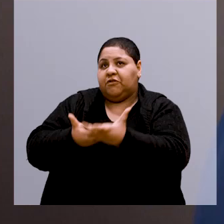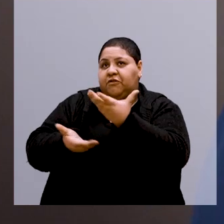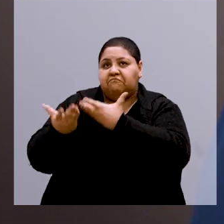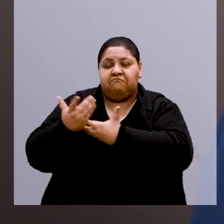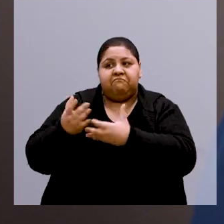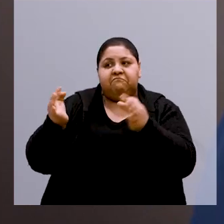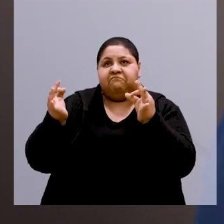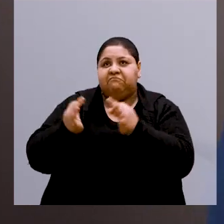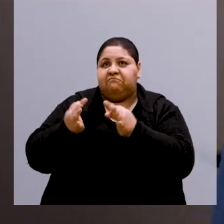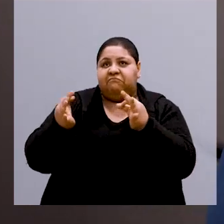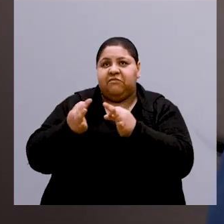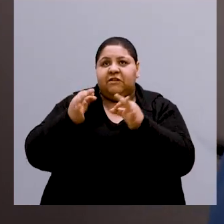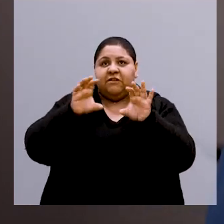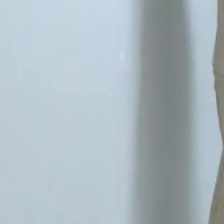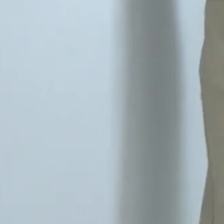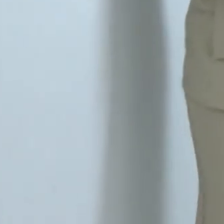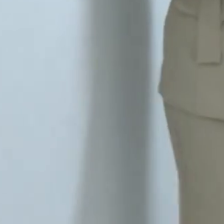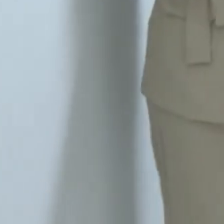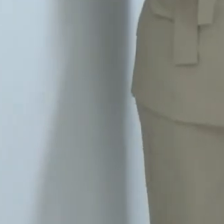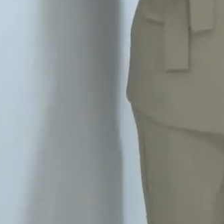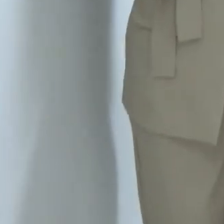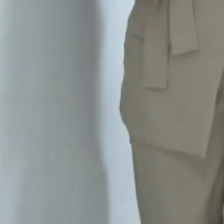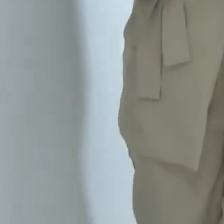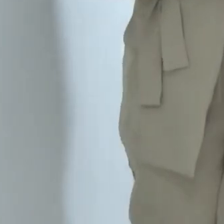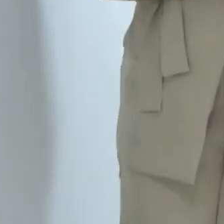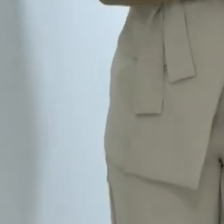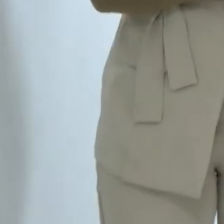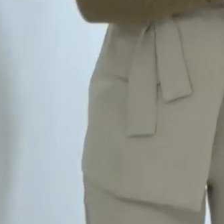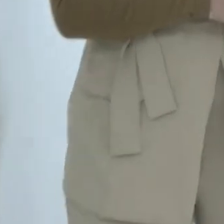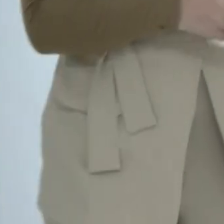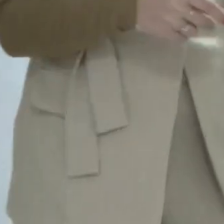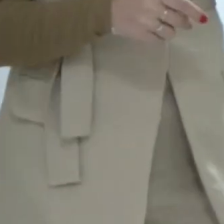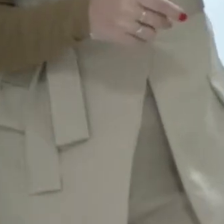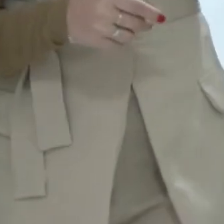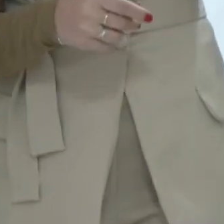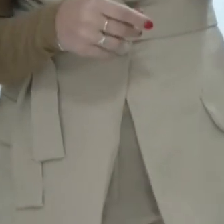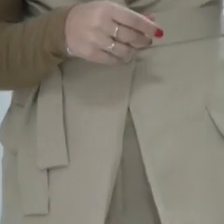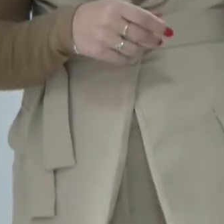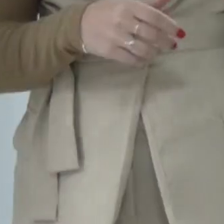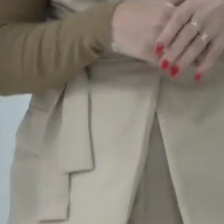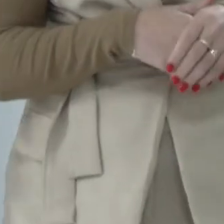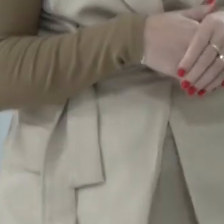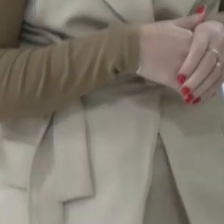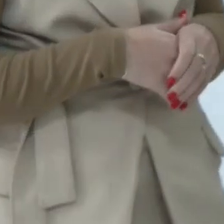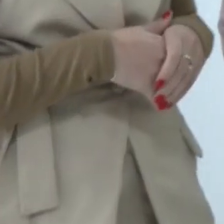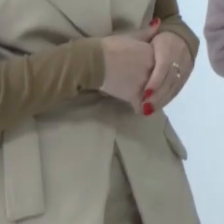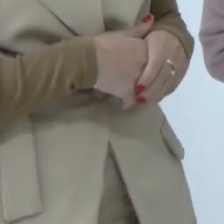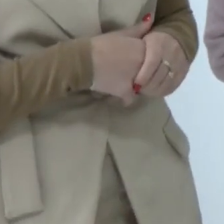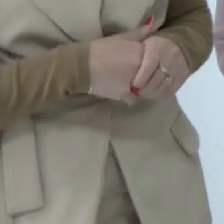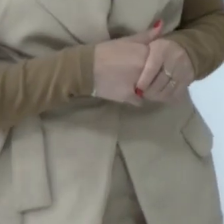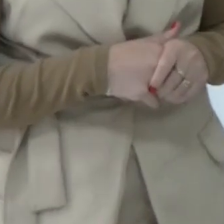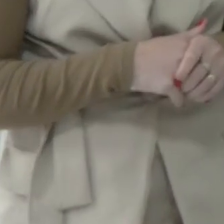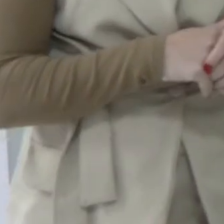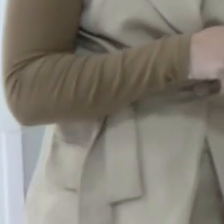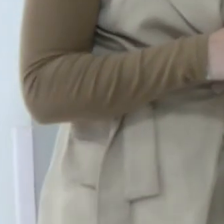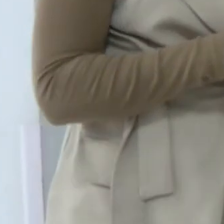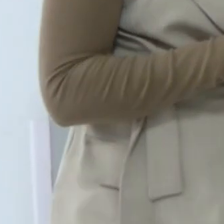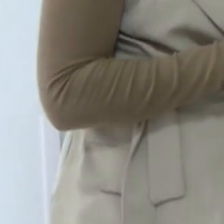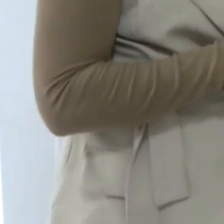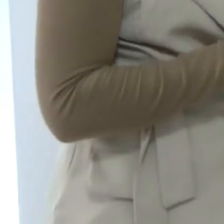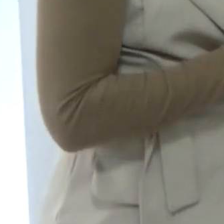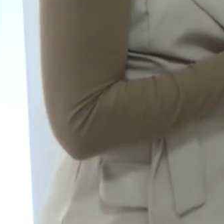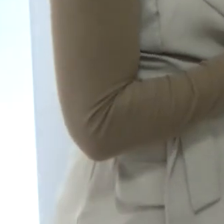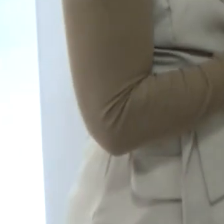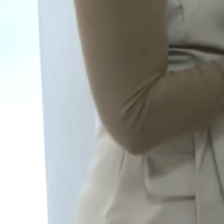um atendimento incrível para a nossa comunidade, 100% SUS. É um hospital que é amigo da criança, o que nos orgulha profundamente, né? E a gente